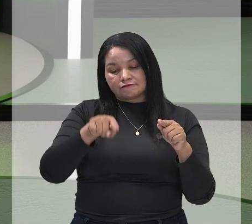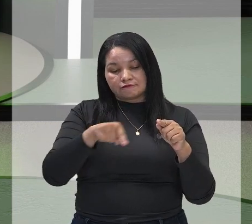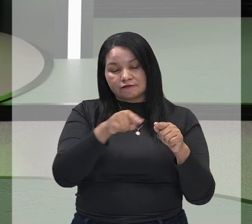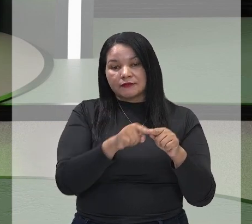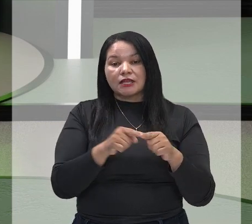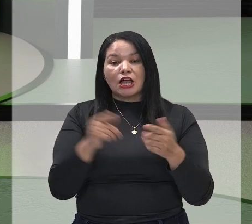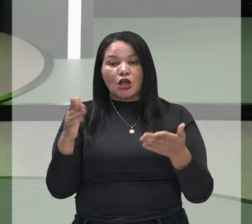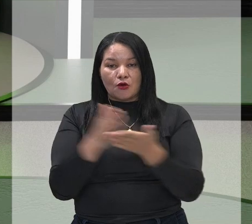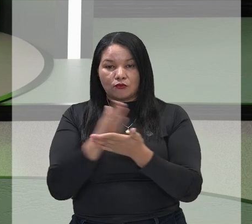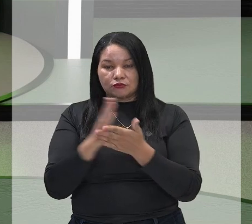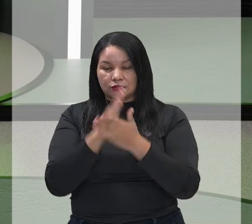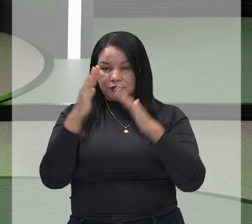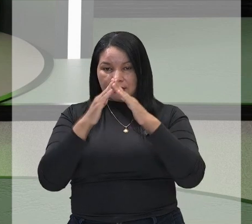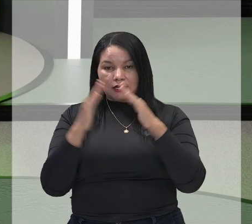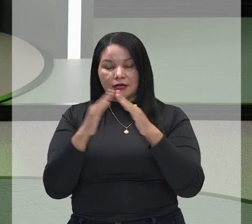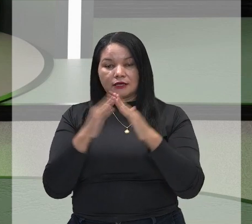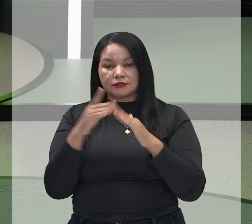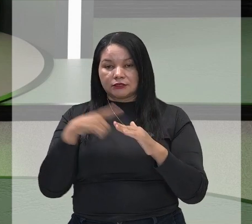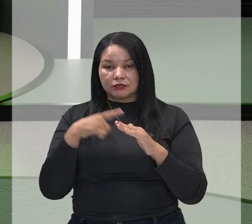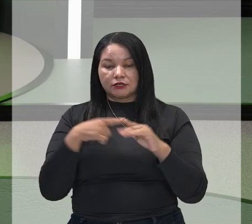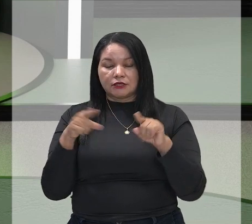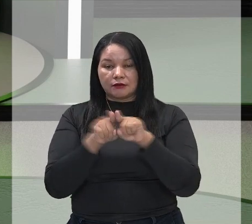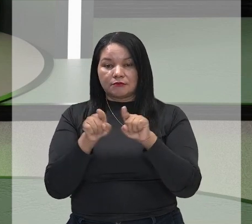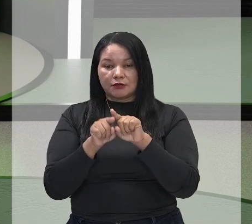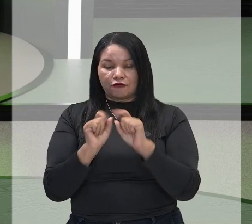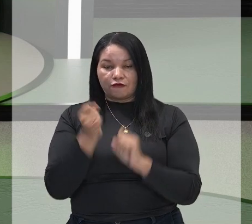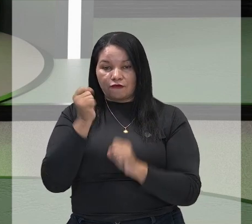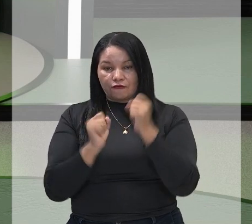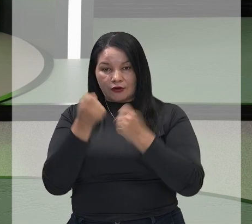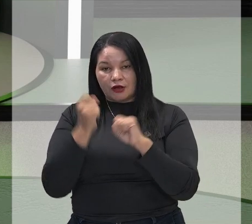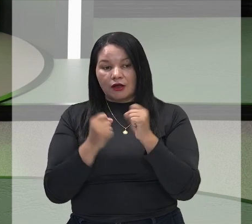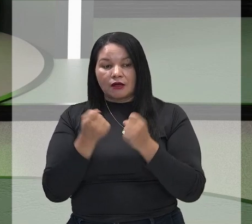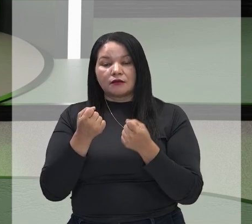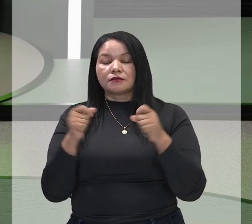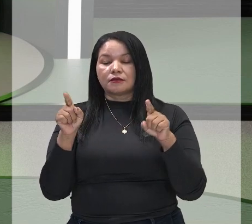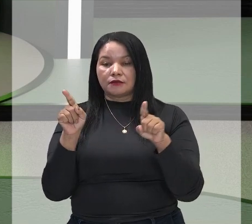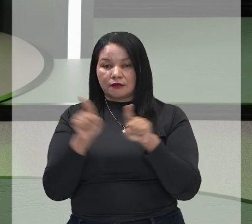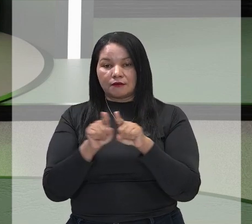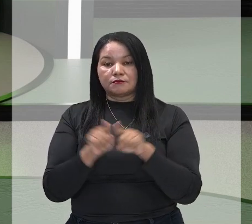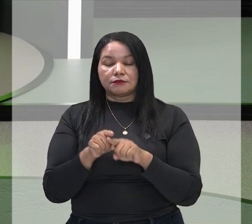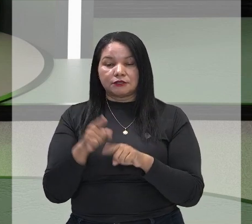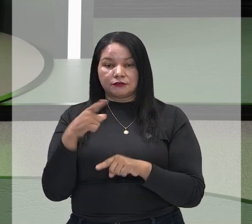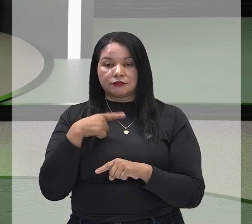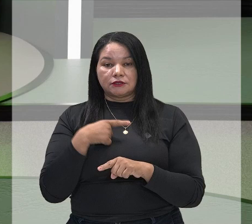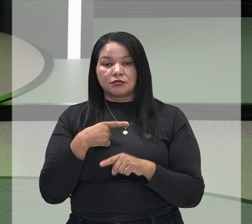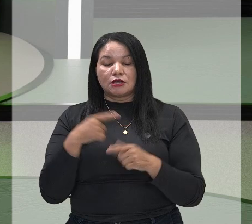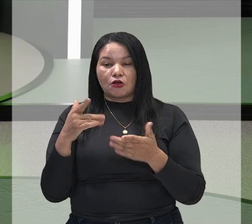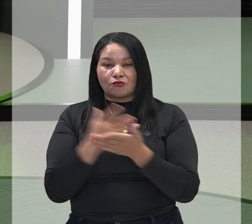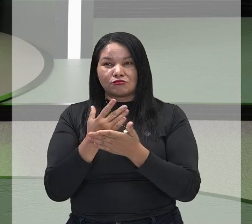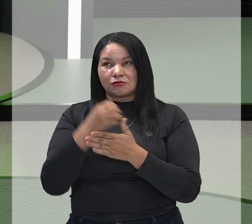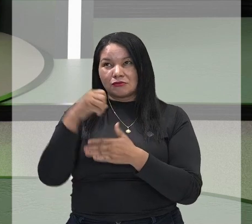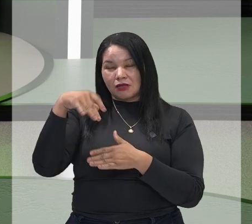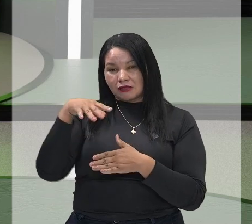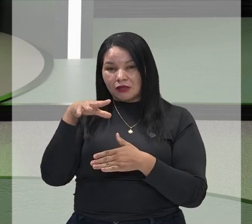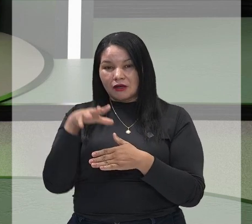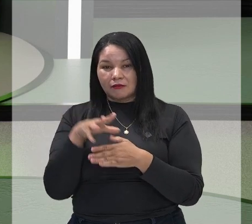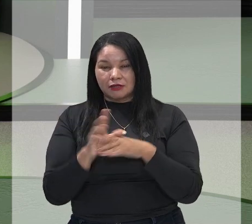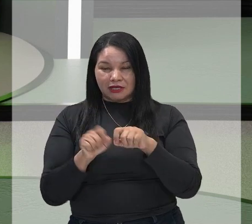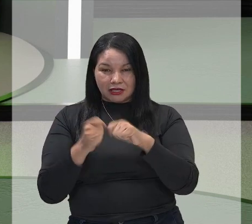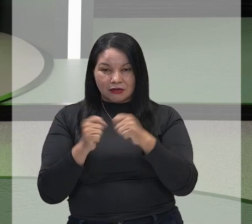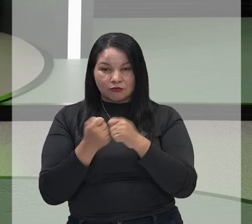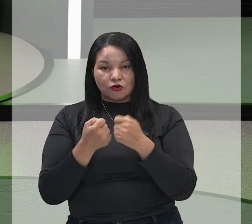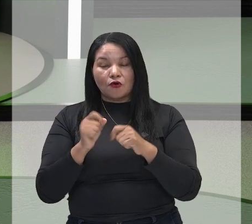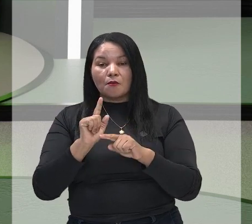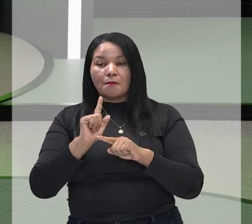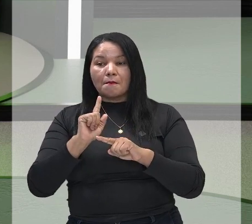domésticas, nas instalações industriais, justamente porque permitem, uma lâmpada danificou, mas as demais lâmpadas,